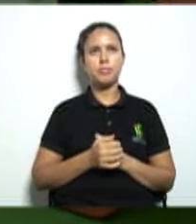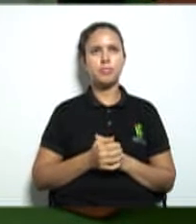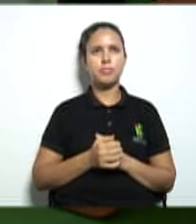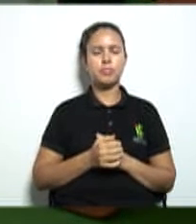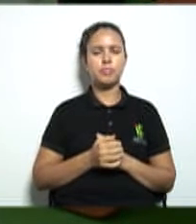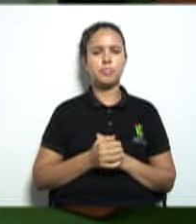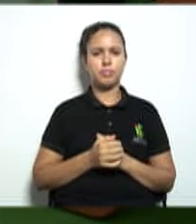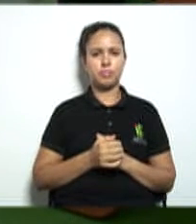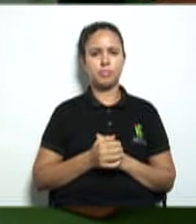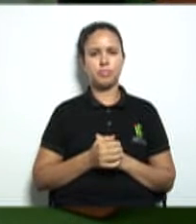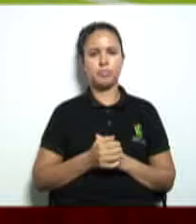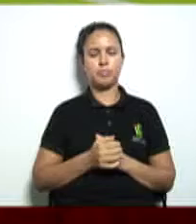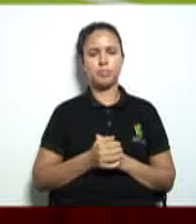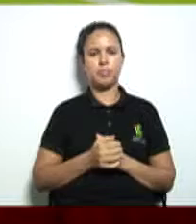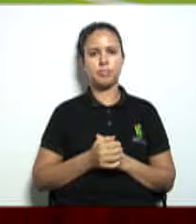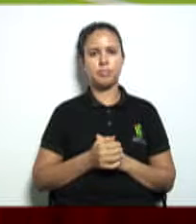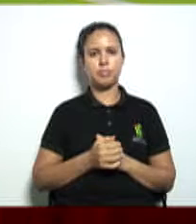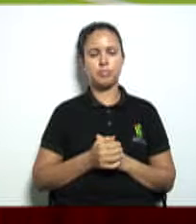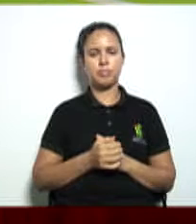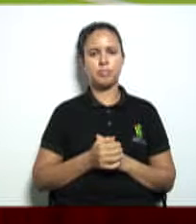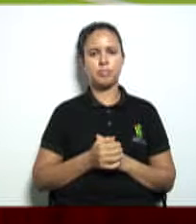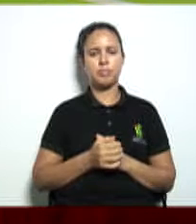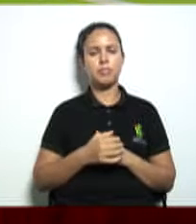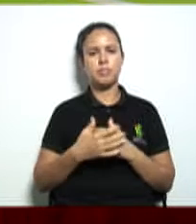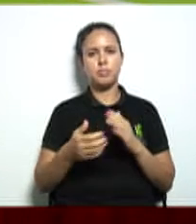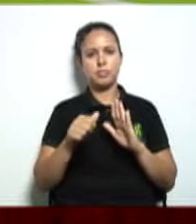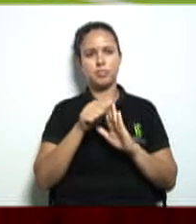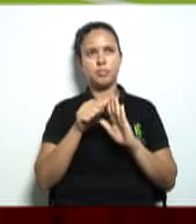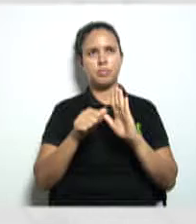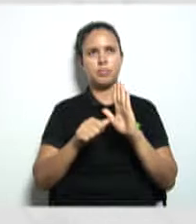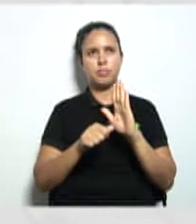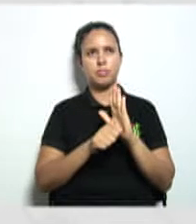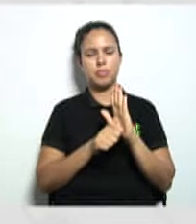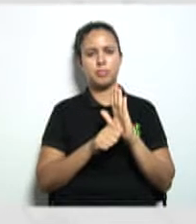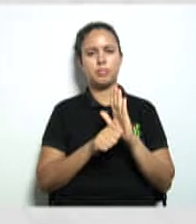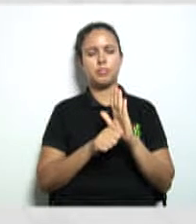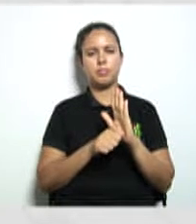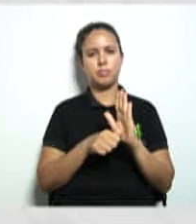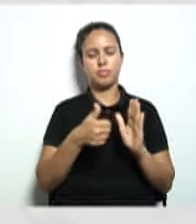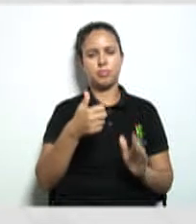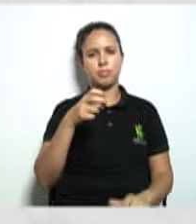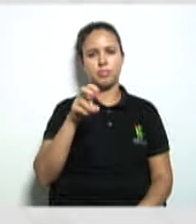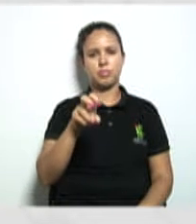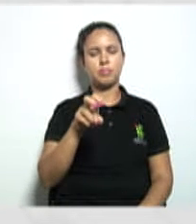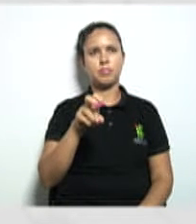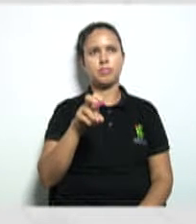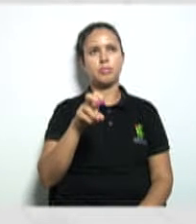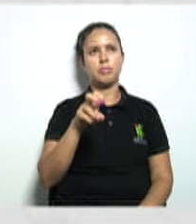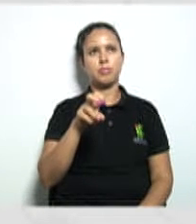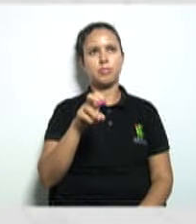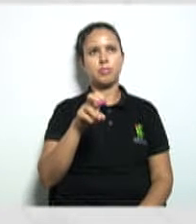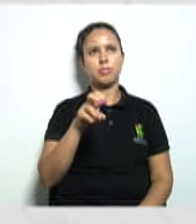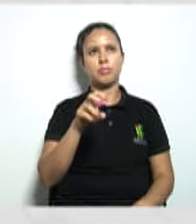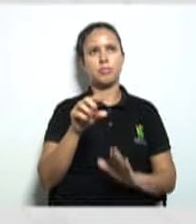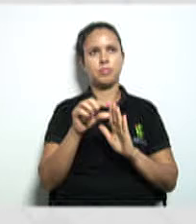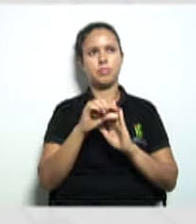professora. Vamos lá, artigo 5º da Constituição Federal. O inciso é o